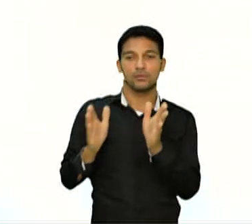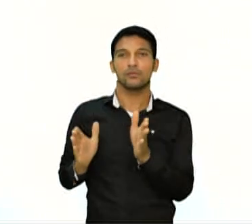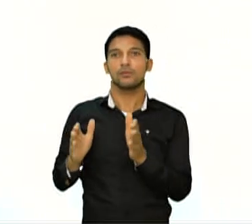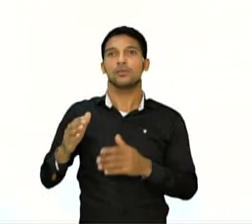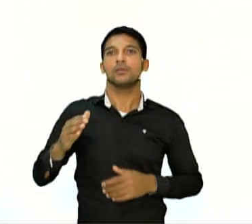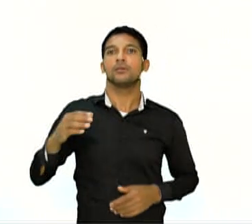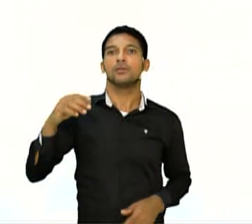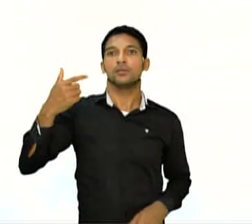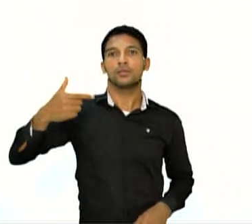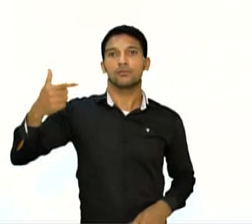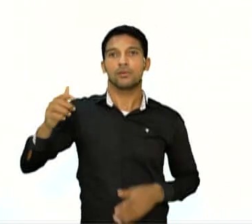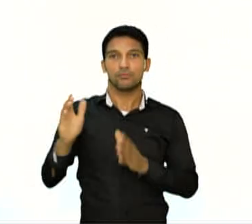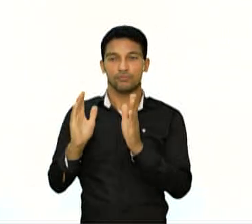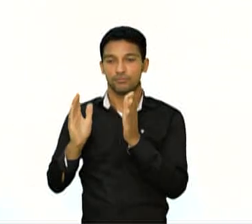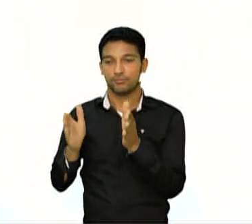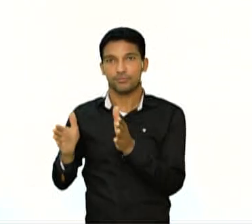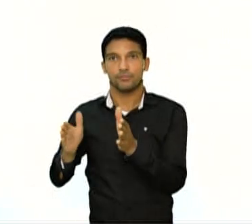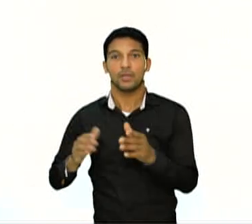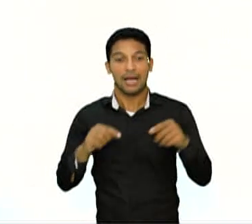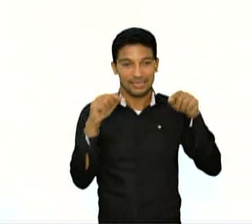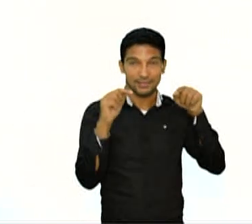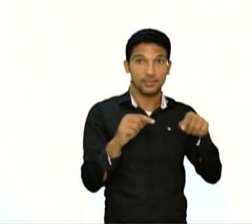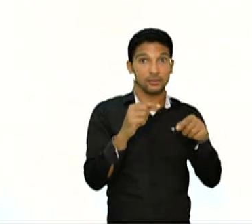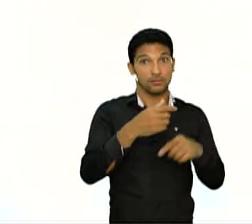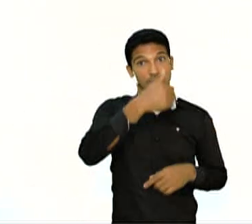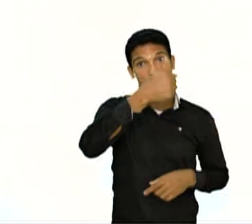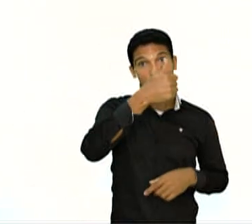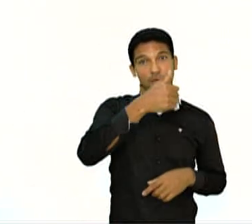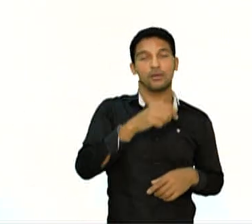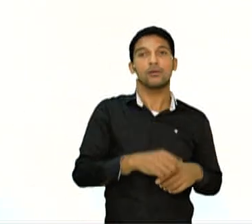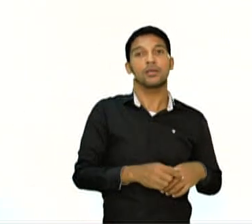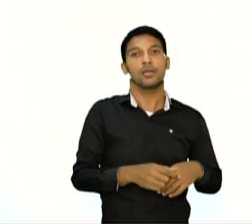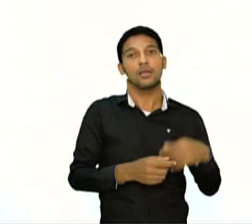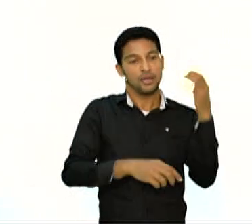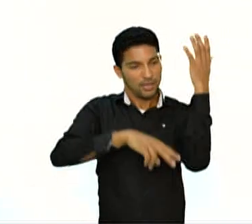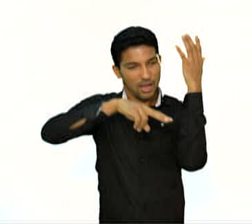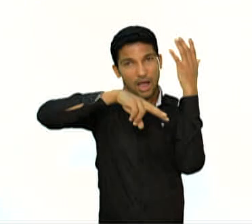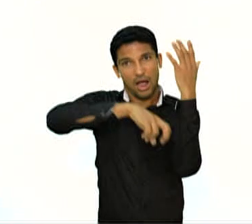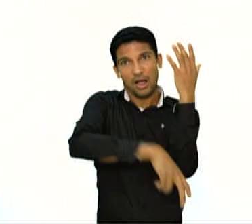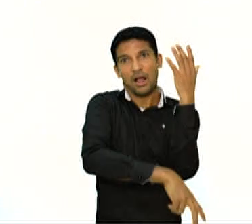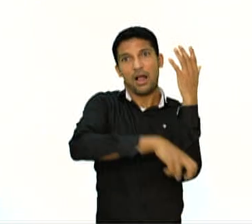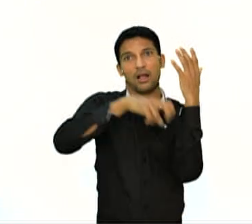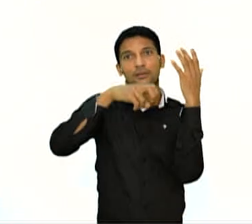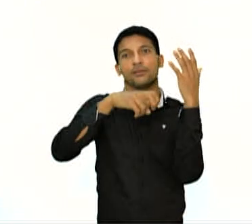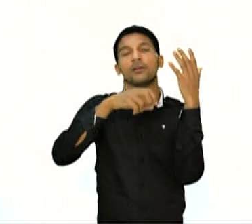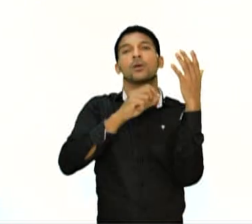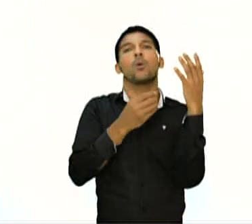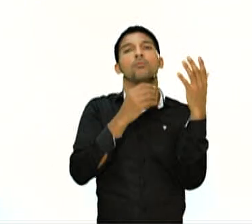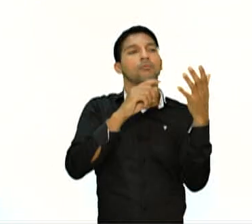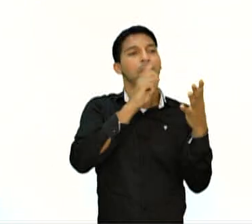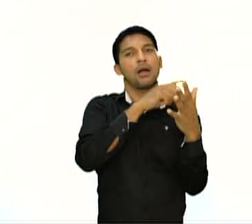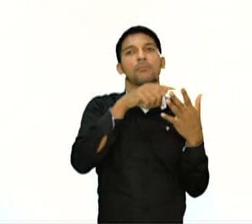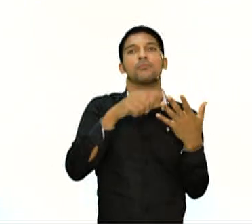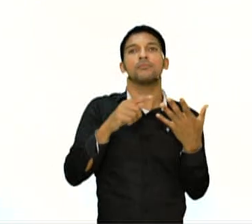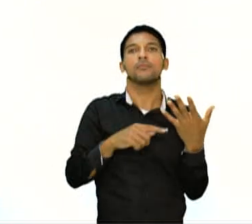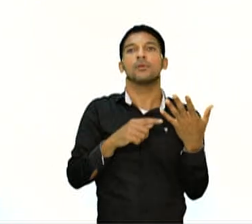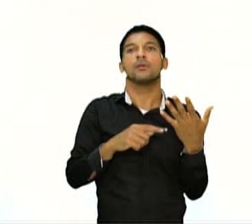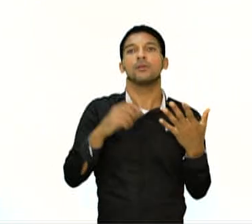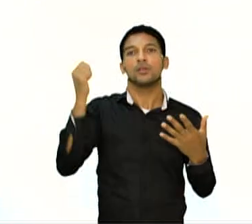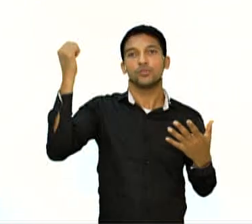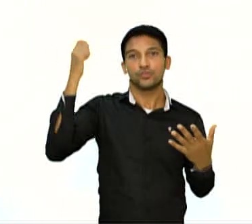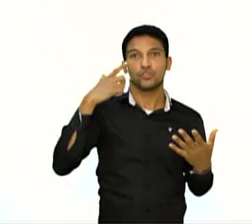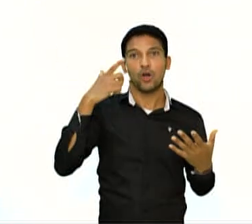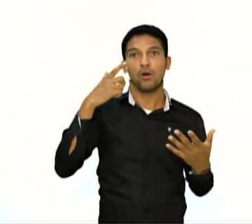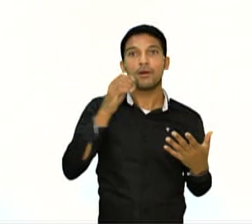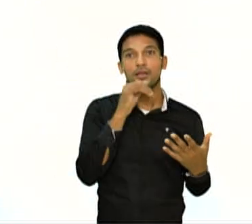raiz daquela fonte, o elemento que destina aquela fonte. Então, nós vamos ter o sol, a água, o vento,